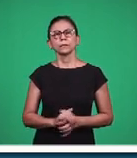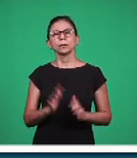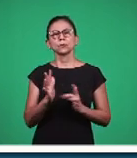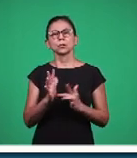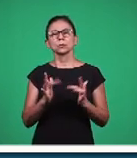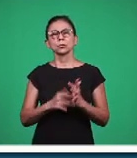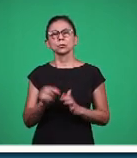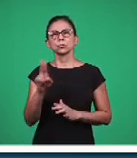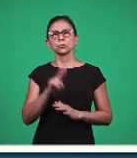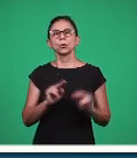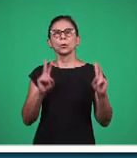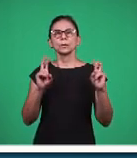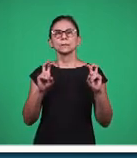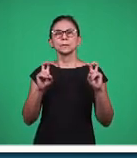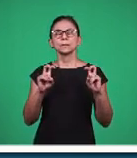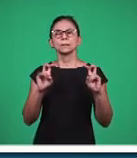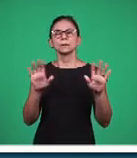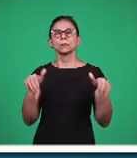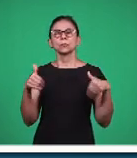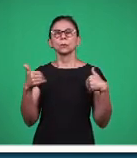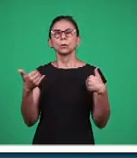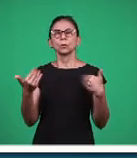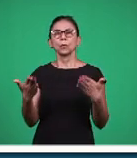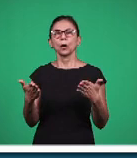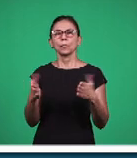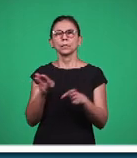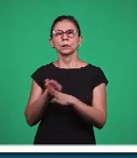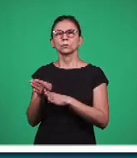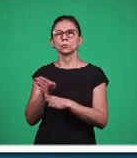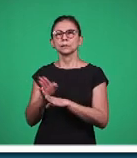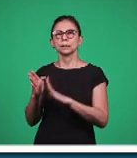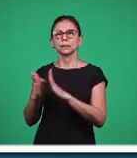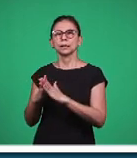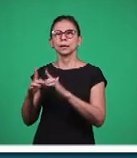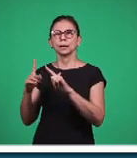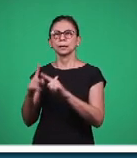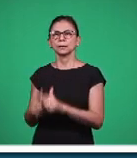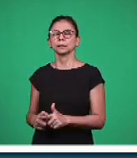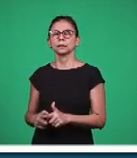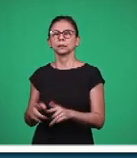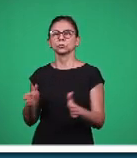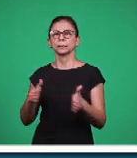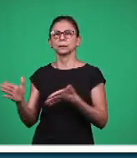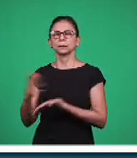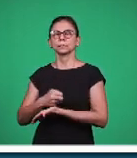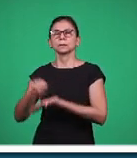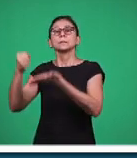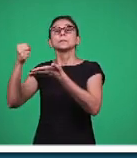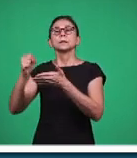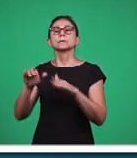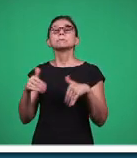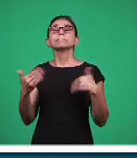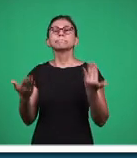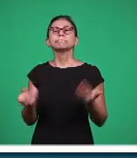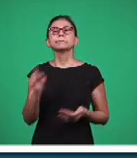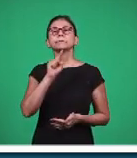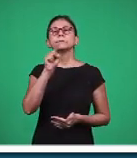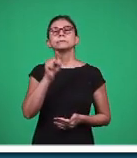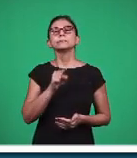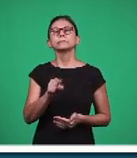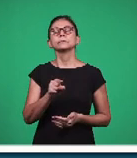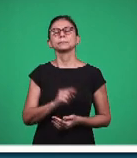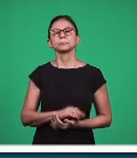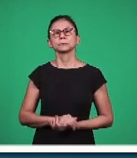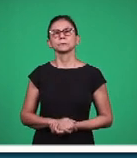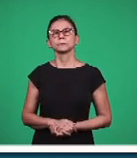do momento profético que precede ao arrebatamento. A pergunta 1. É a 1, essa aqui.